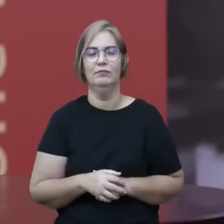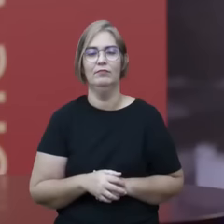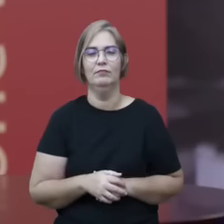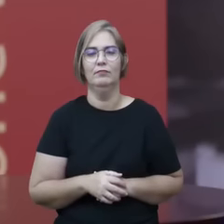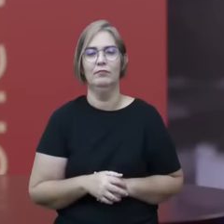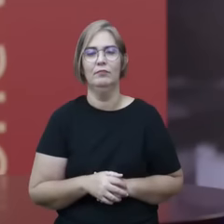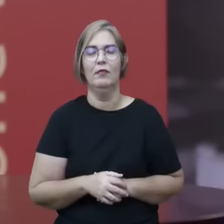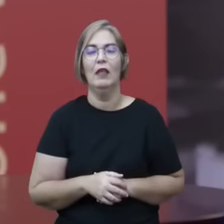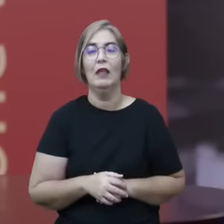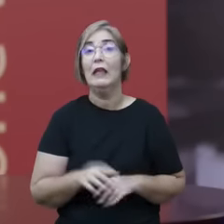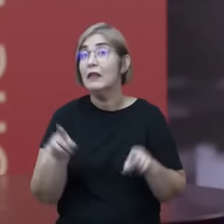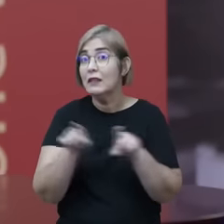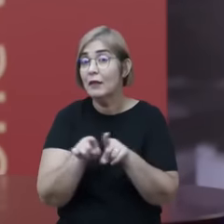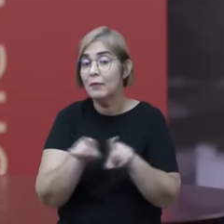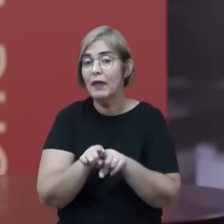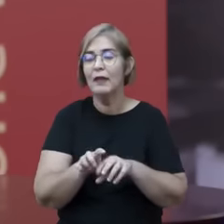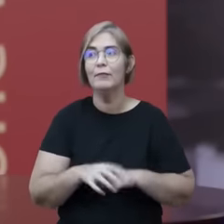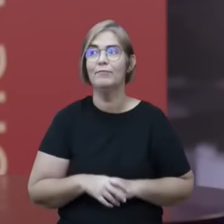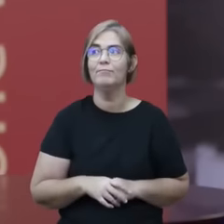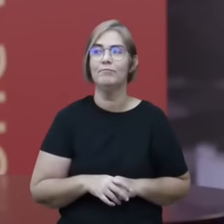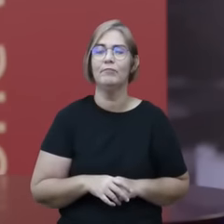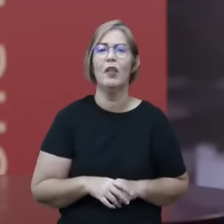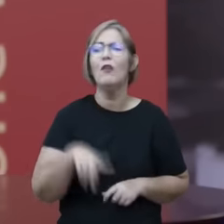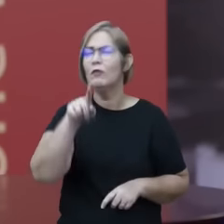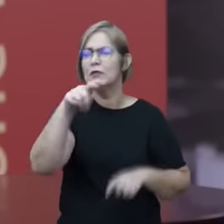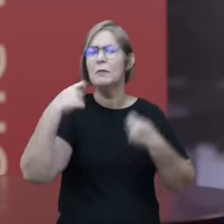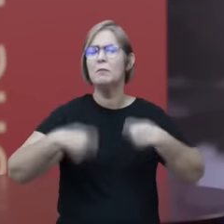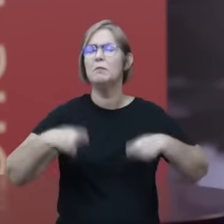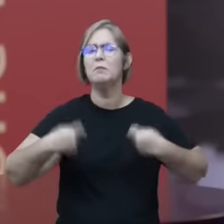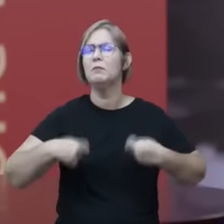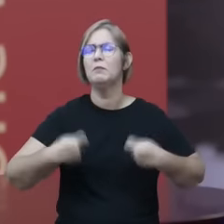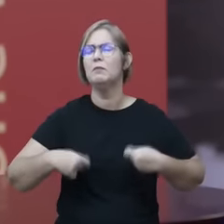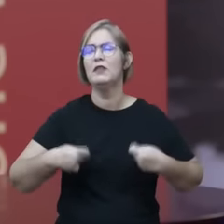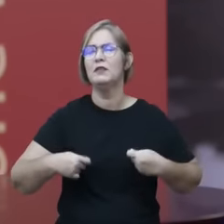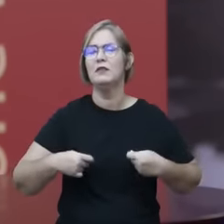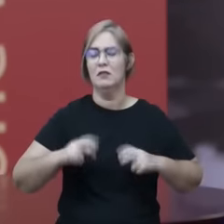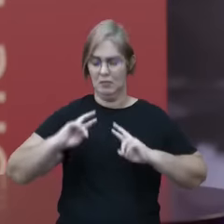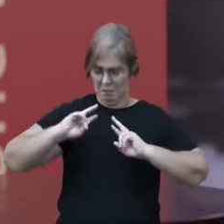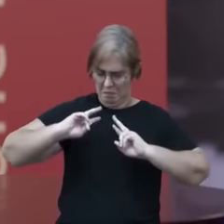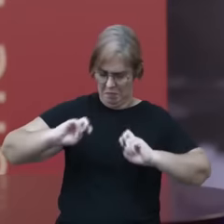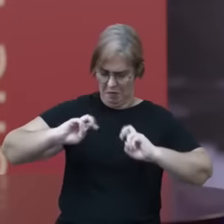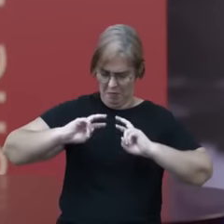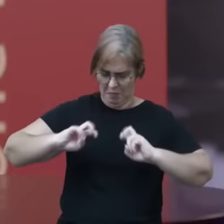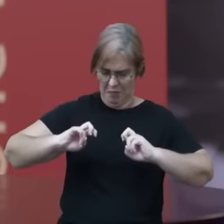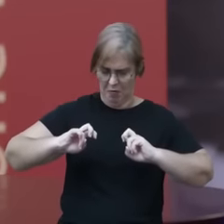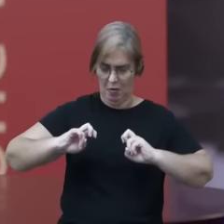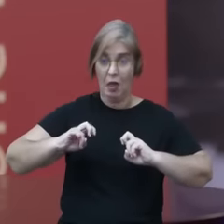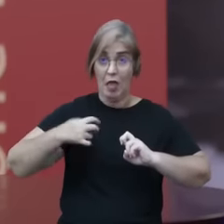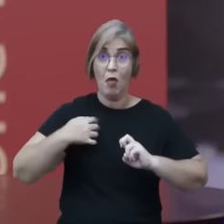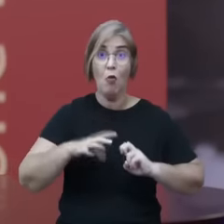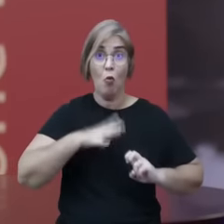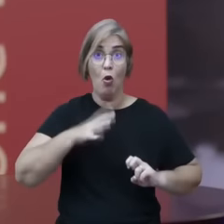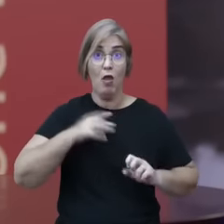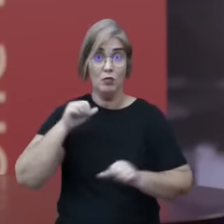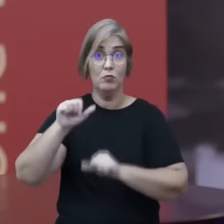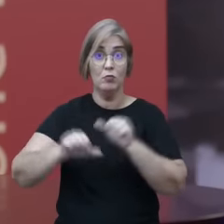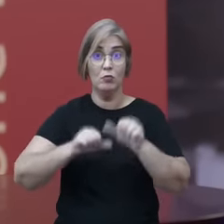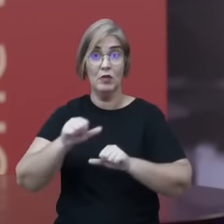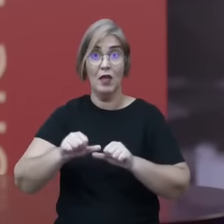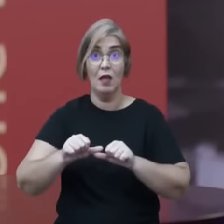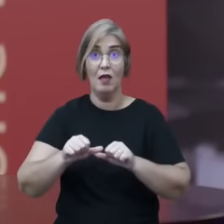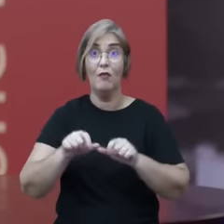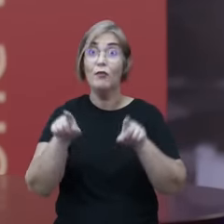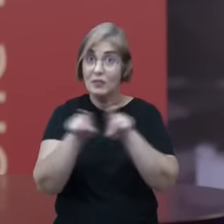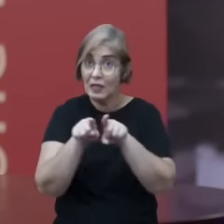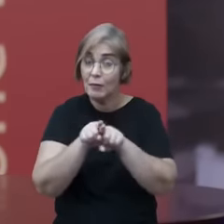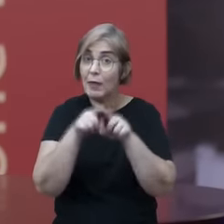necessário, ao mesmo tempo que eu me conheço e e dou esse salto, é necessário desconfiar de mim